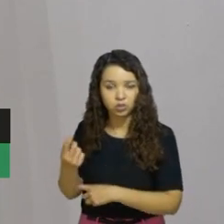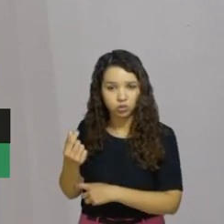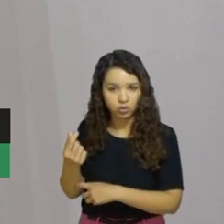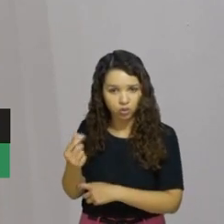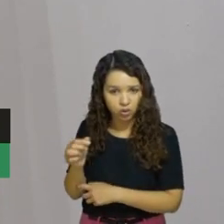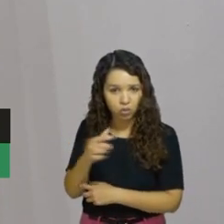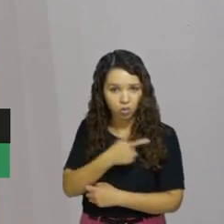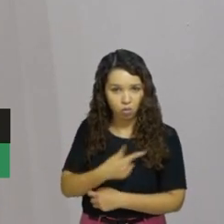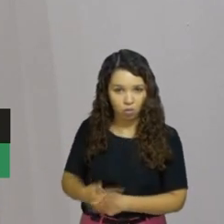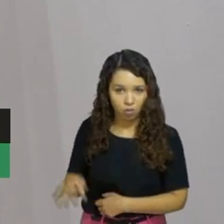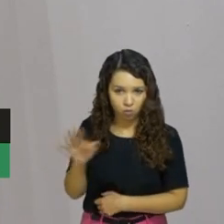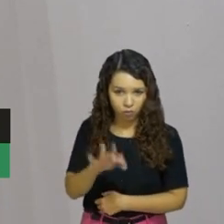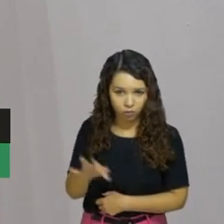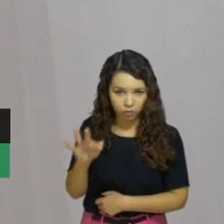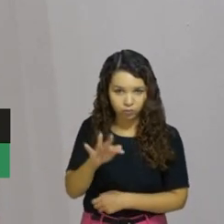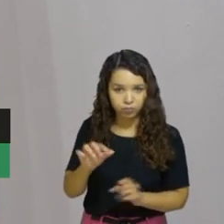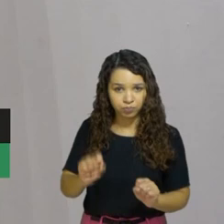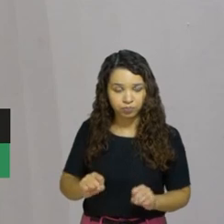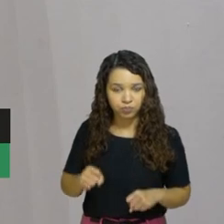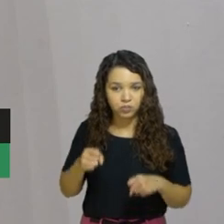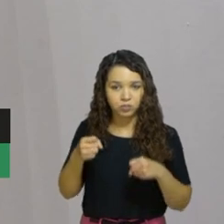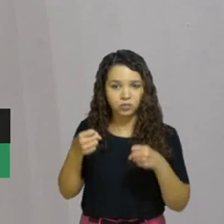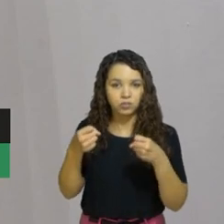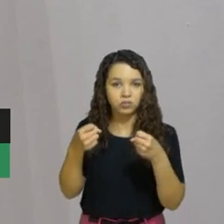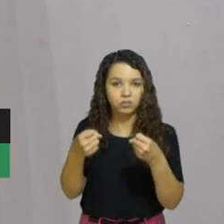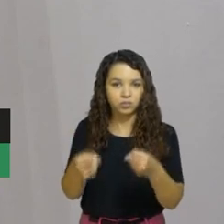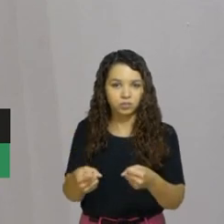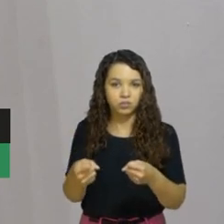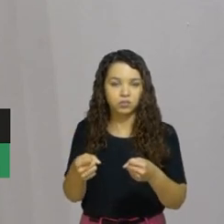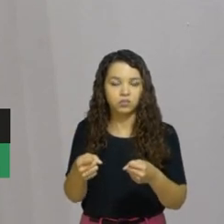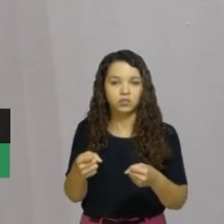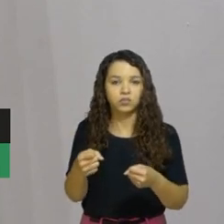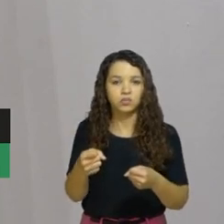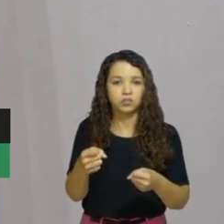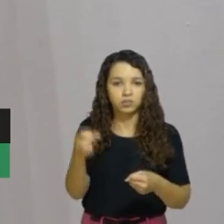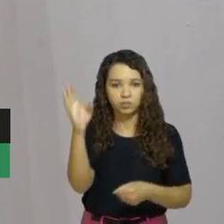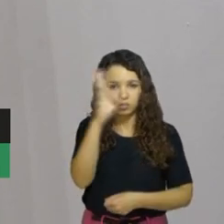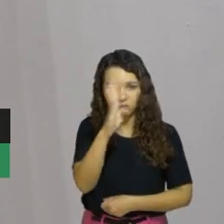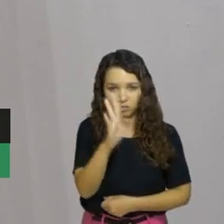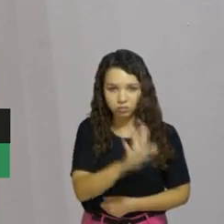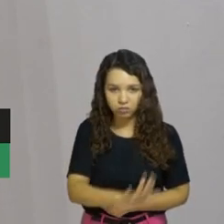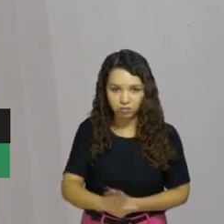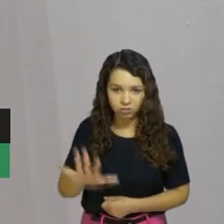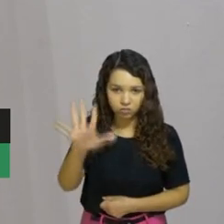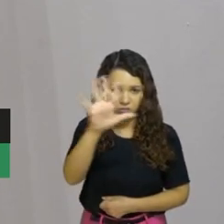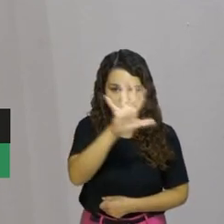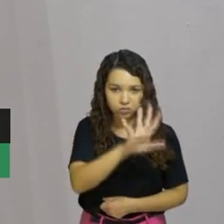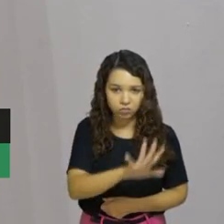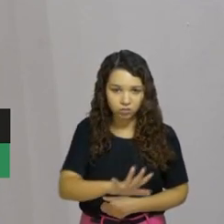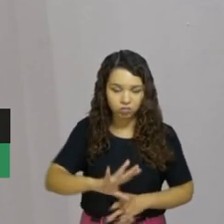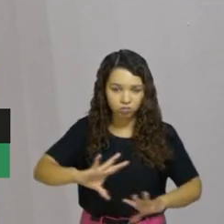e um esforço da União Nacional,